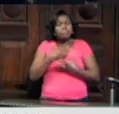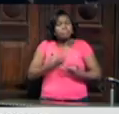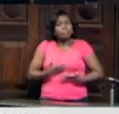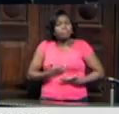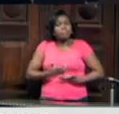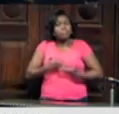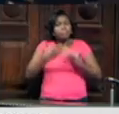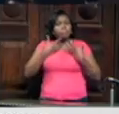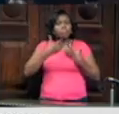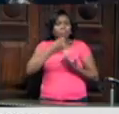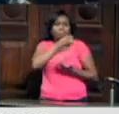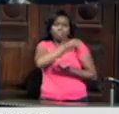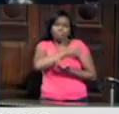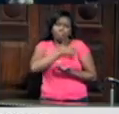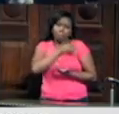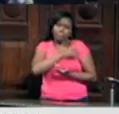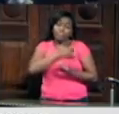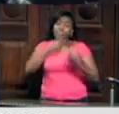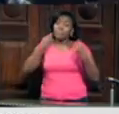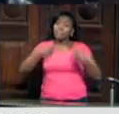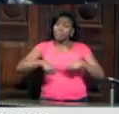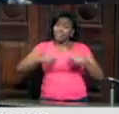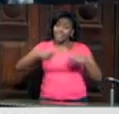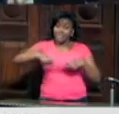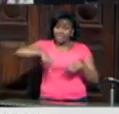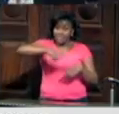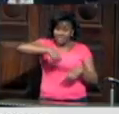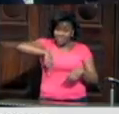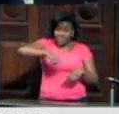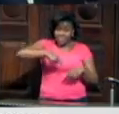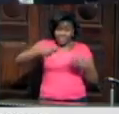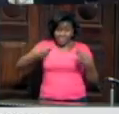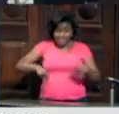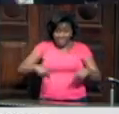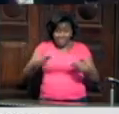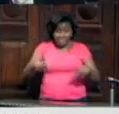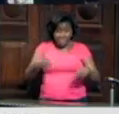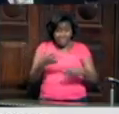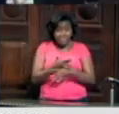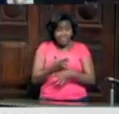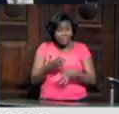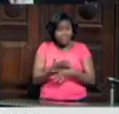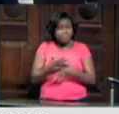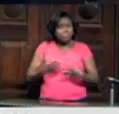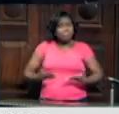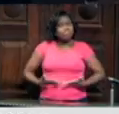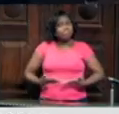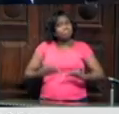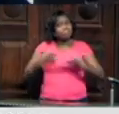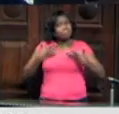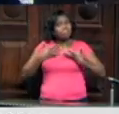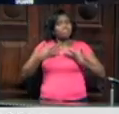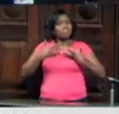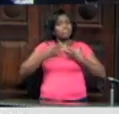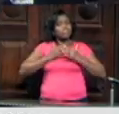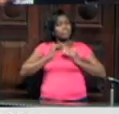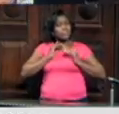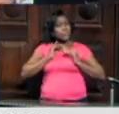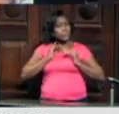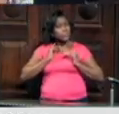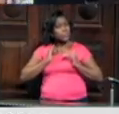que é necessário que nós, da Academia Carioca, levantamos estima, não